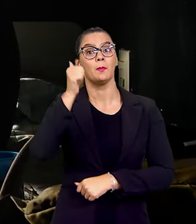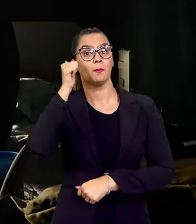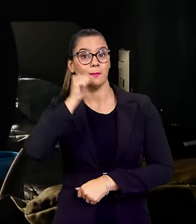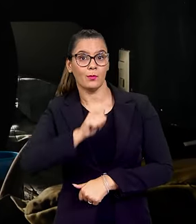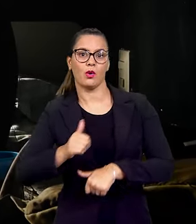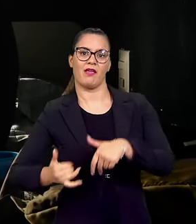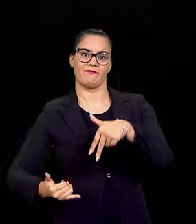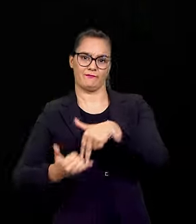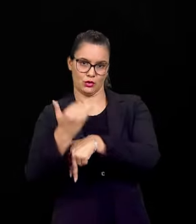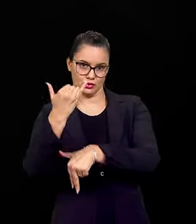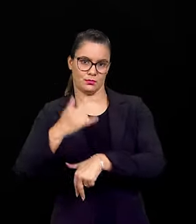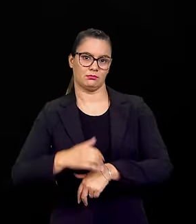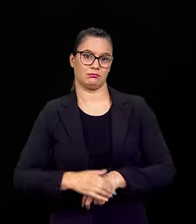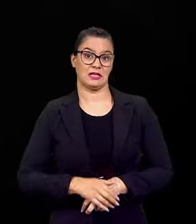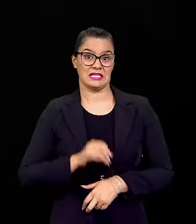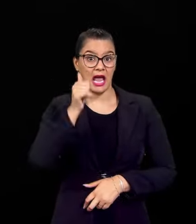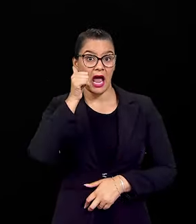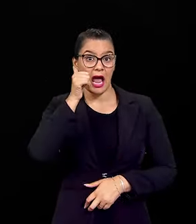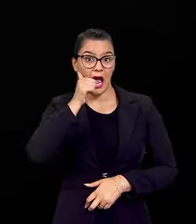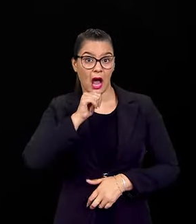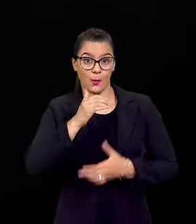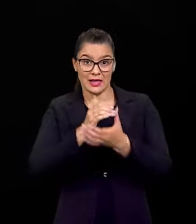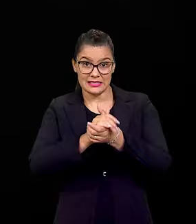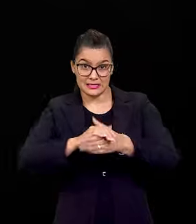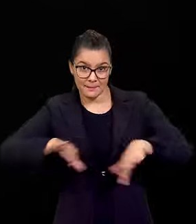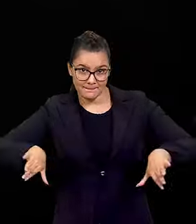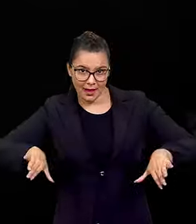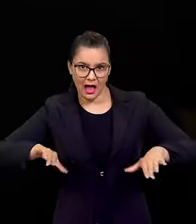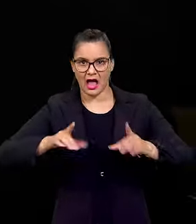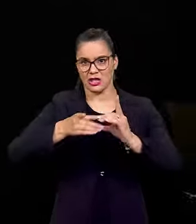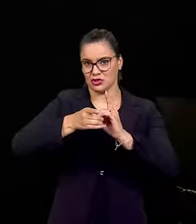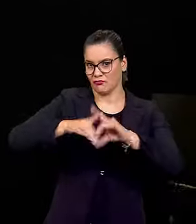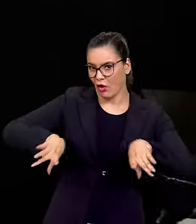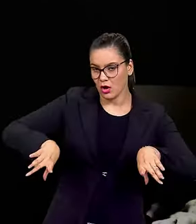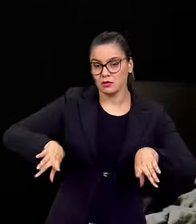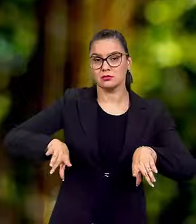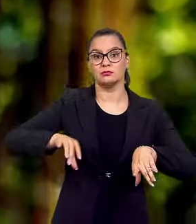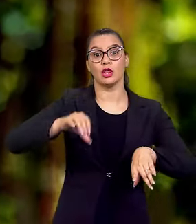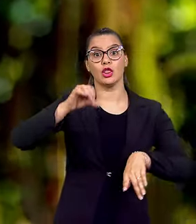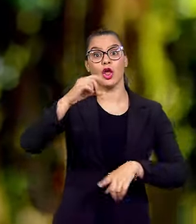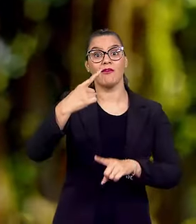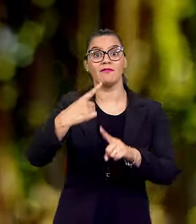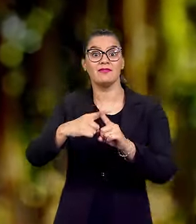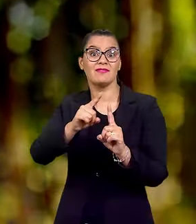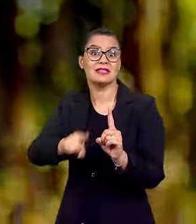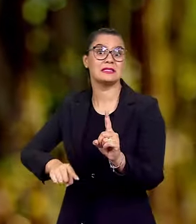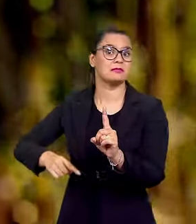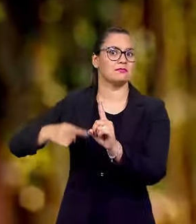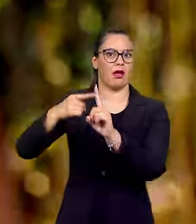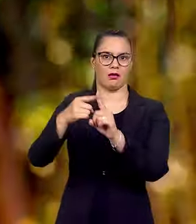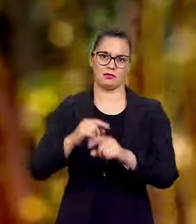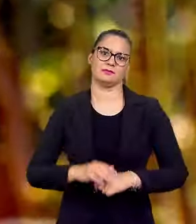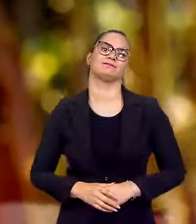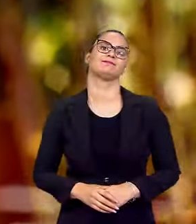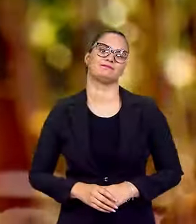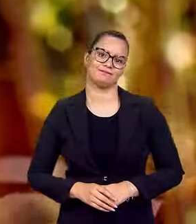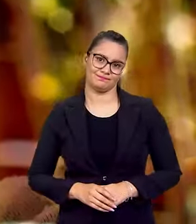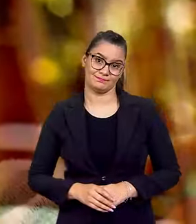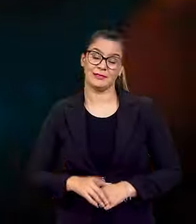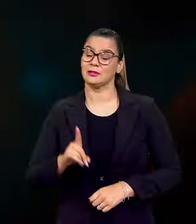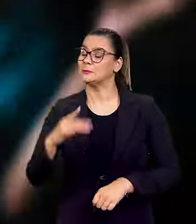ano para as mulheres que são vítimas. Quando a mulher é separada ou divorciada, chega 9 vezes ao